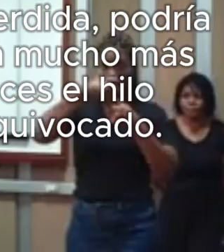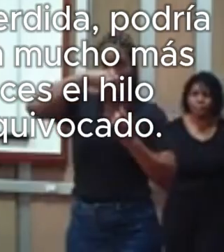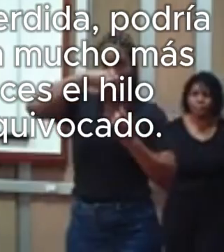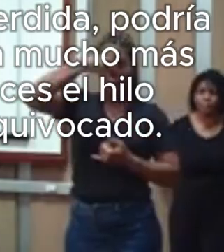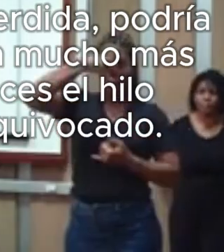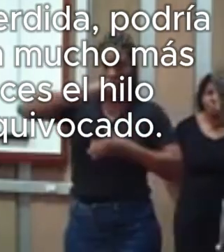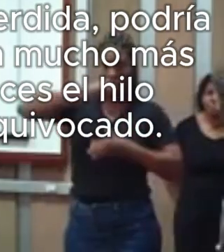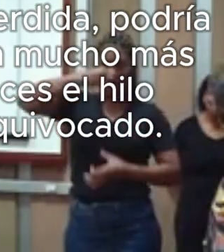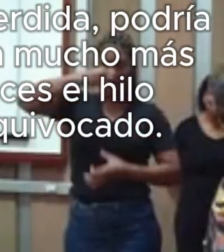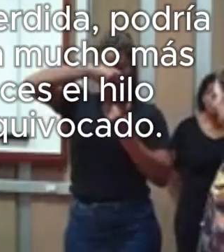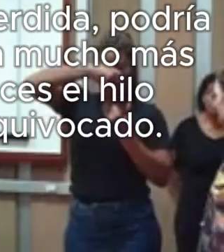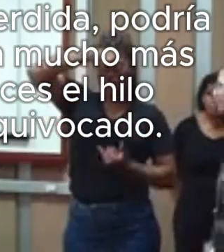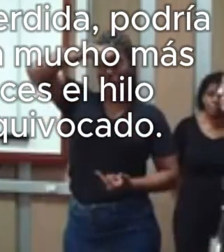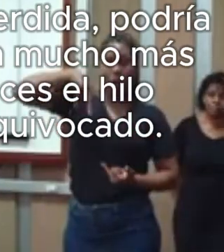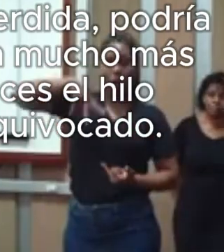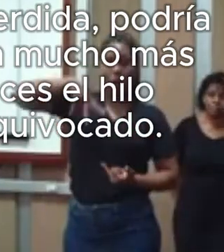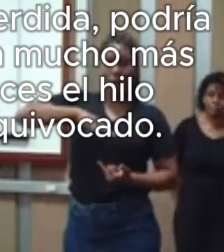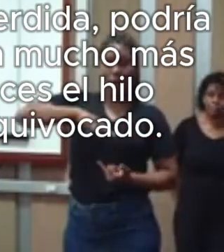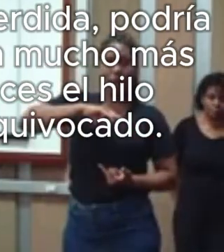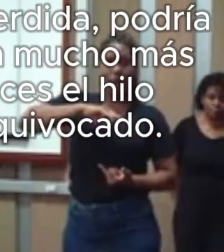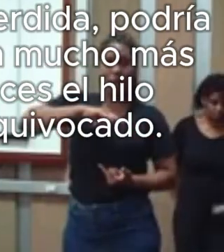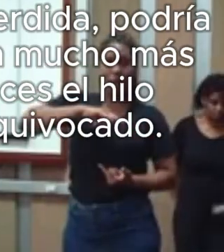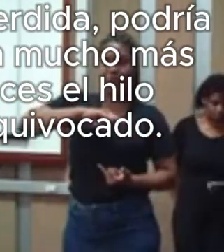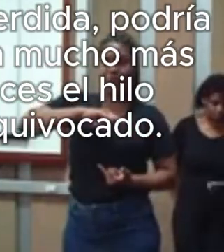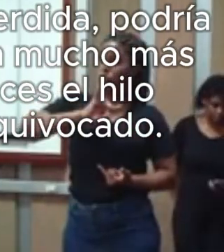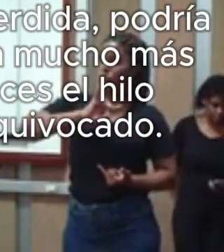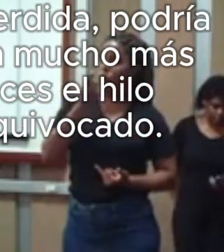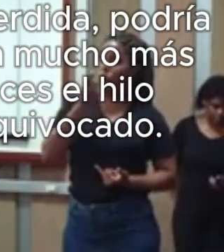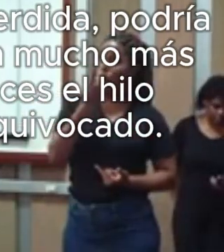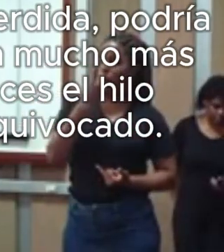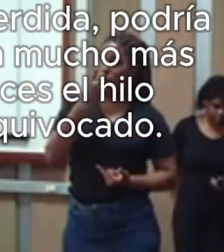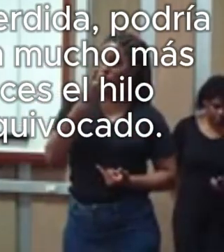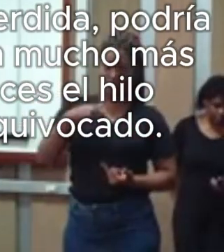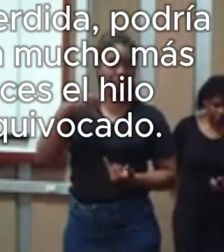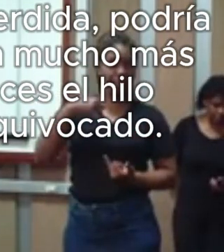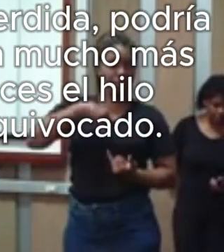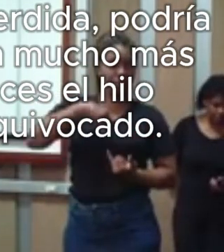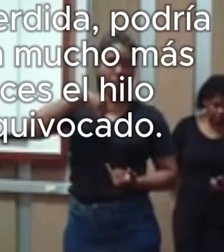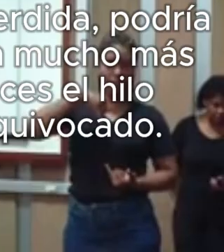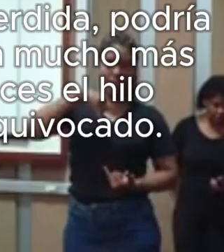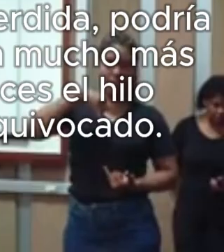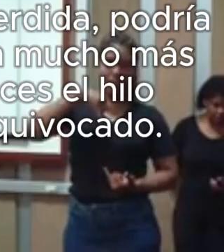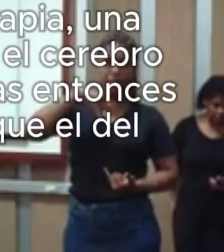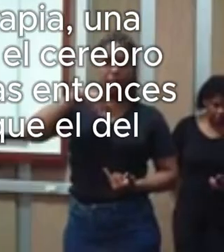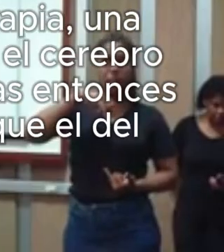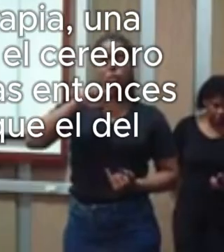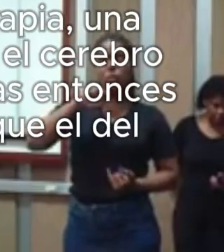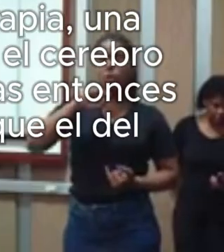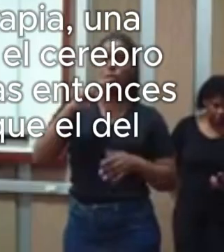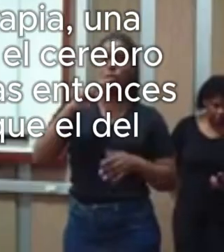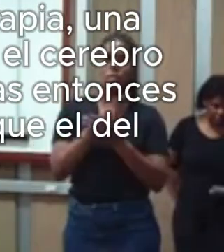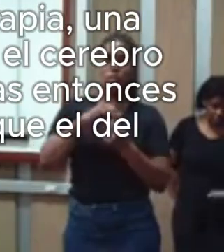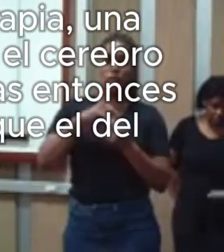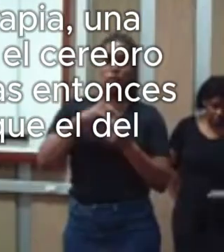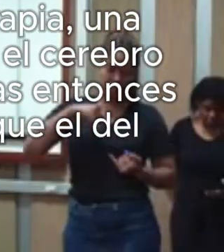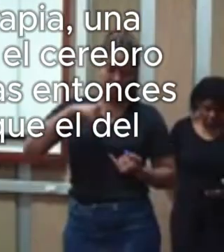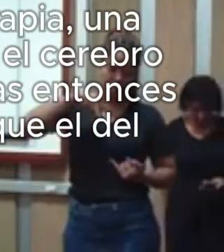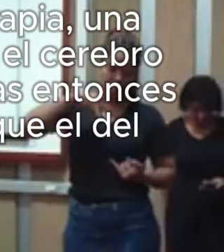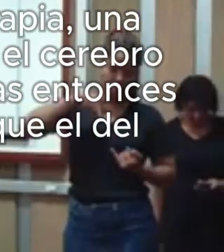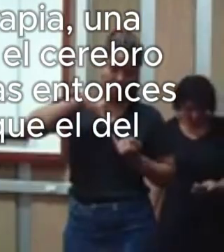tá? Então o fio cresce, o máximo que pode acontecer é ele conectar no lugar errado, entendeu?